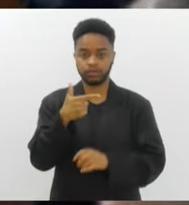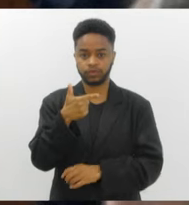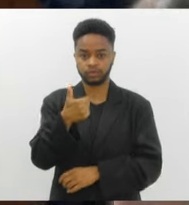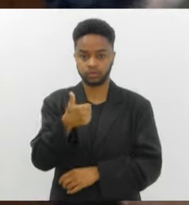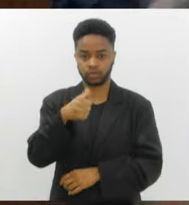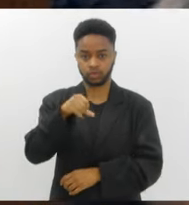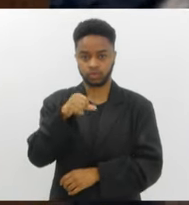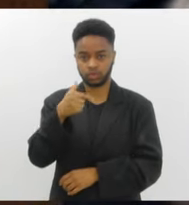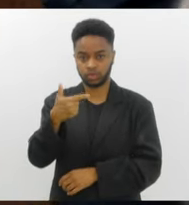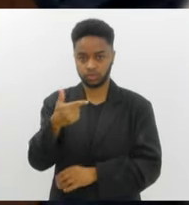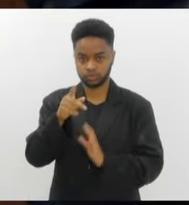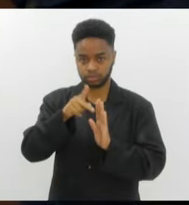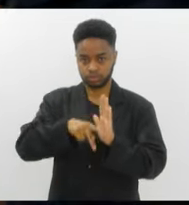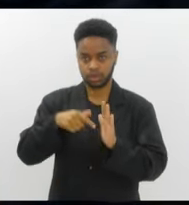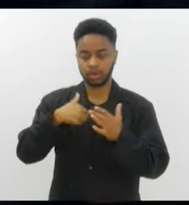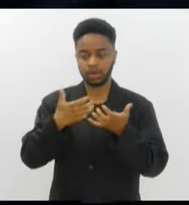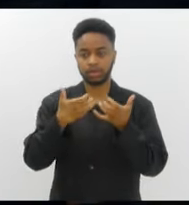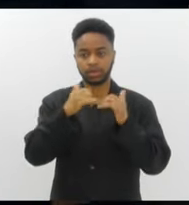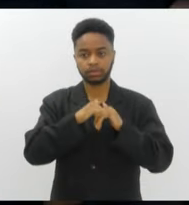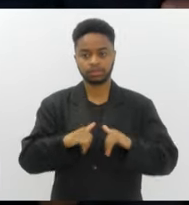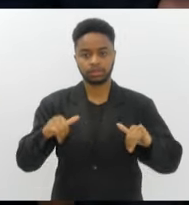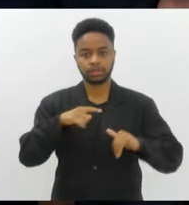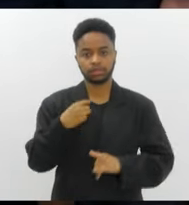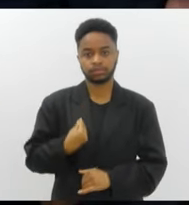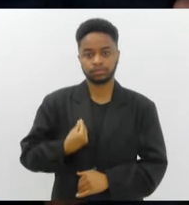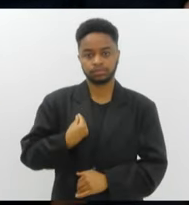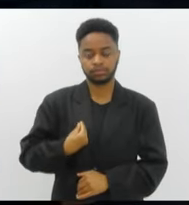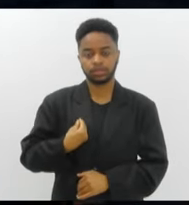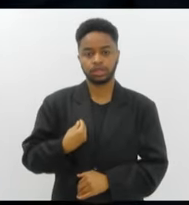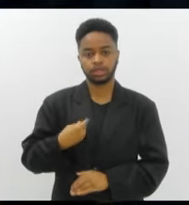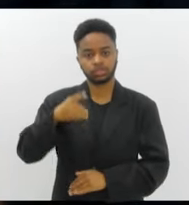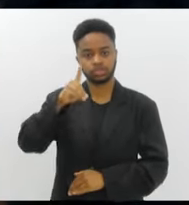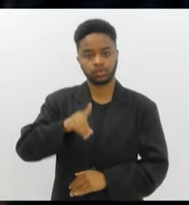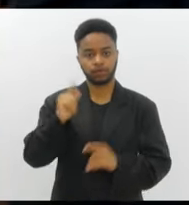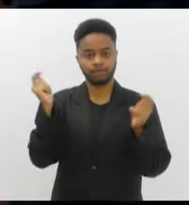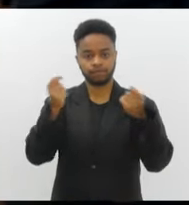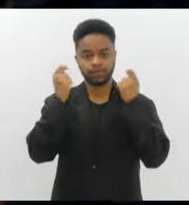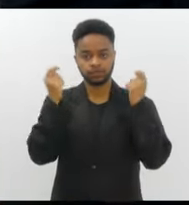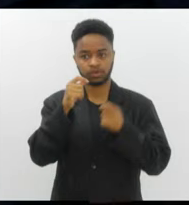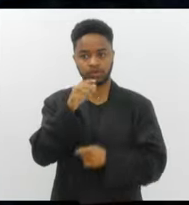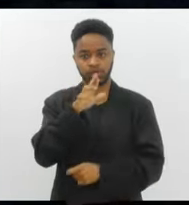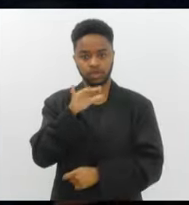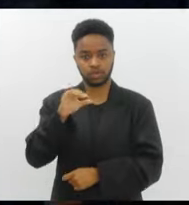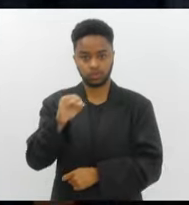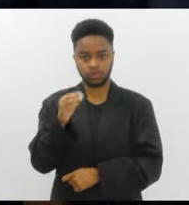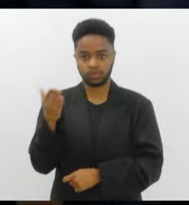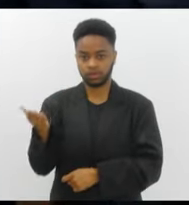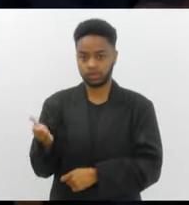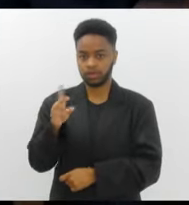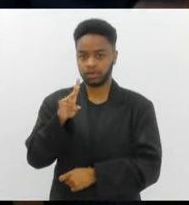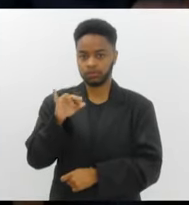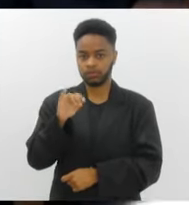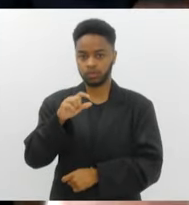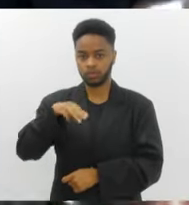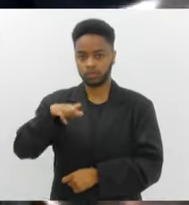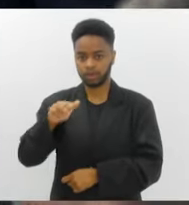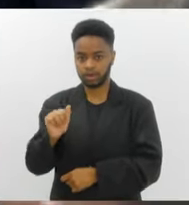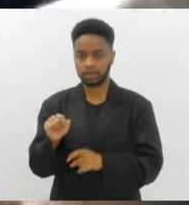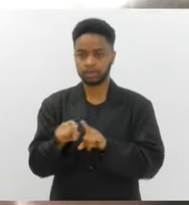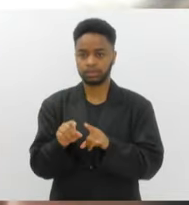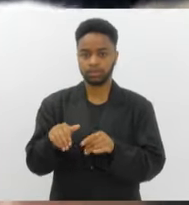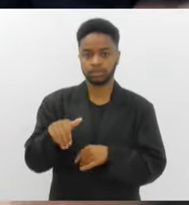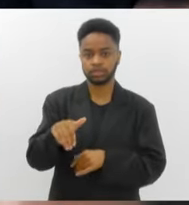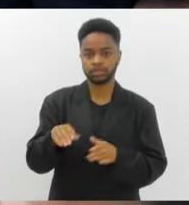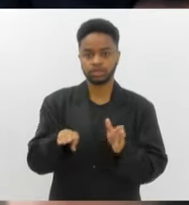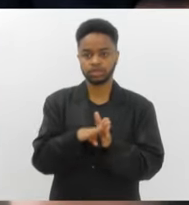2192, quero anunciar que está aqui conosco a diretora do Festival do Rio, Vilma Lustosa, e já chegando também o